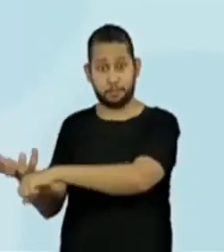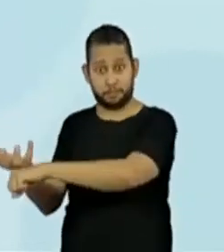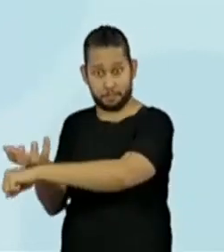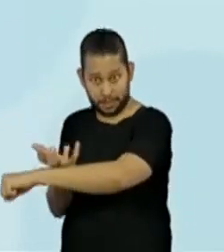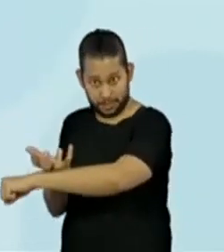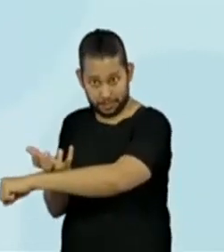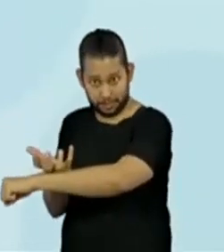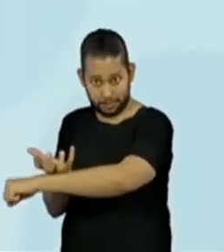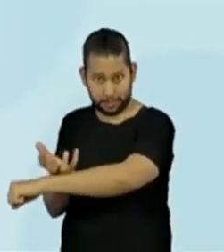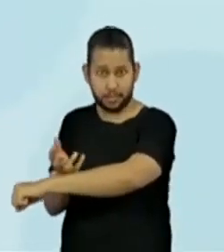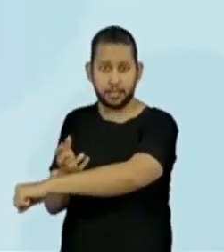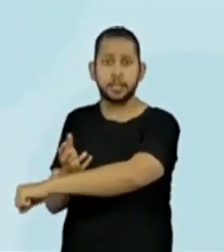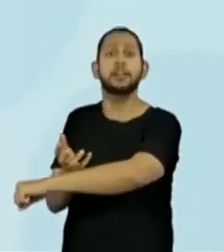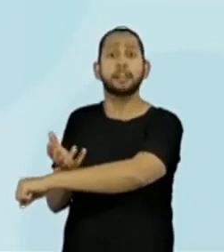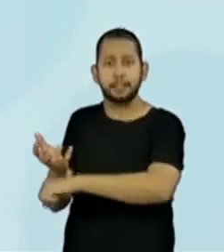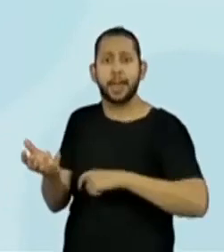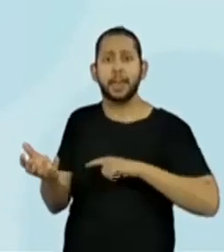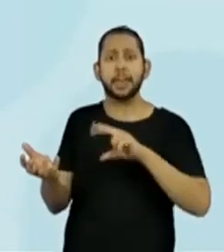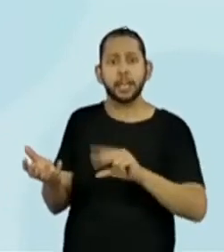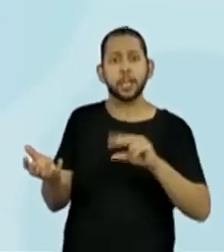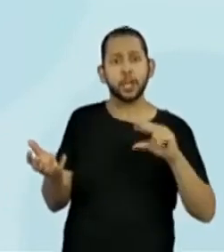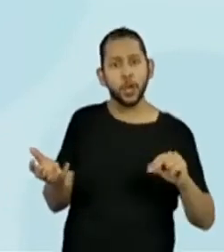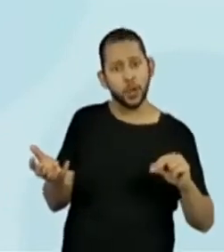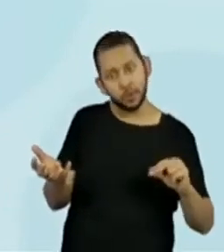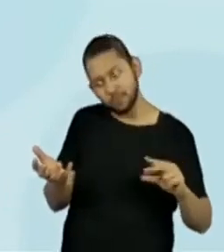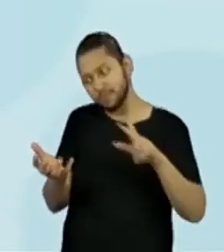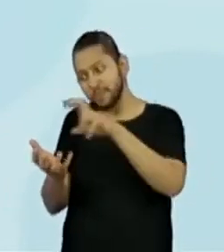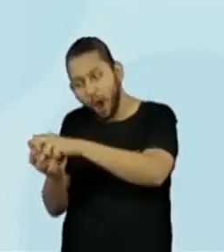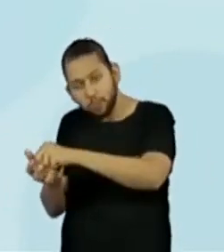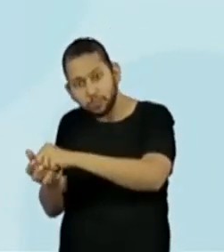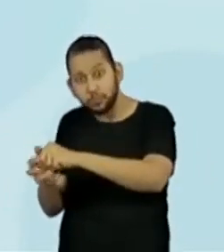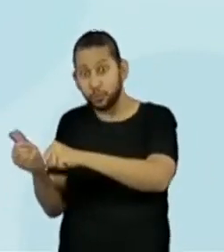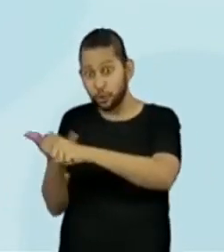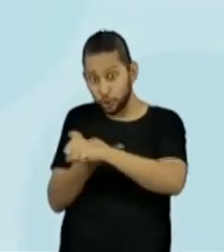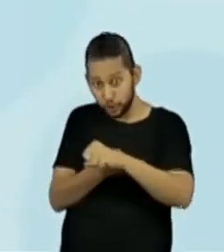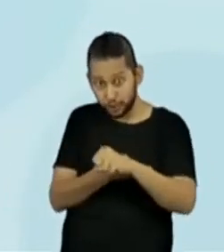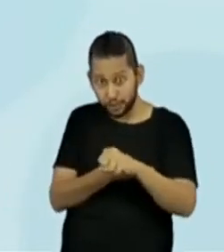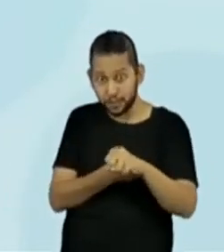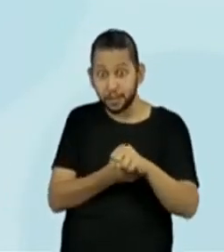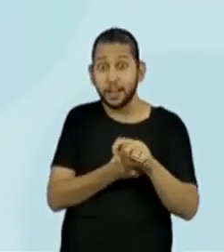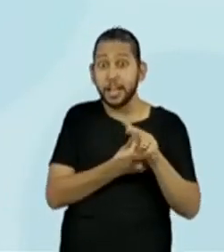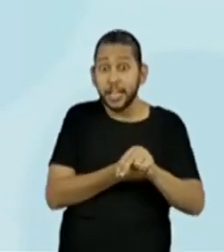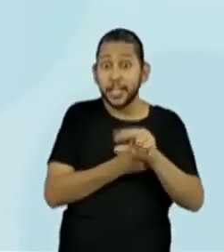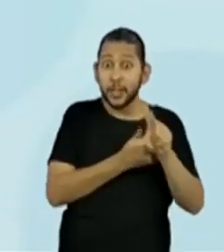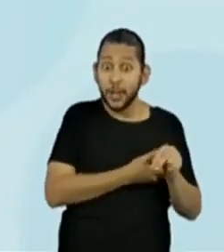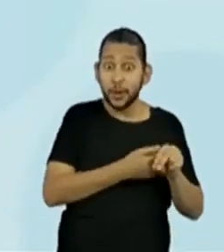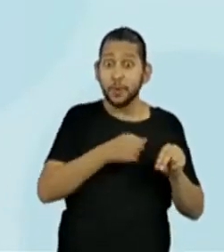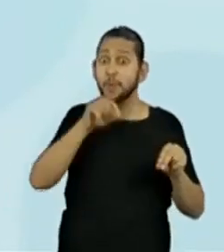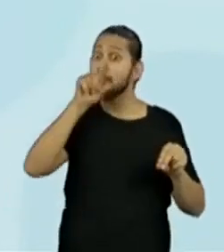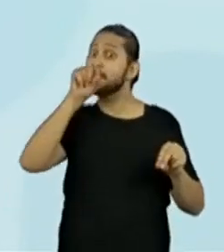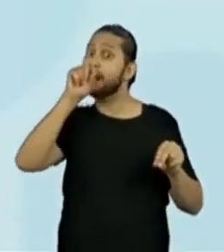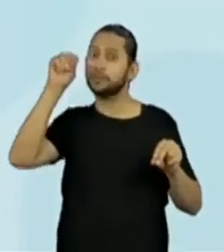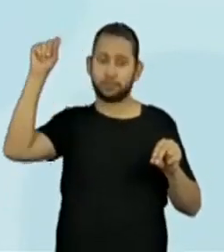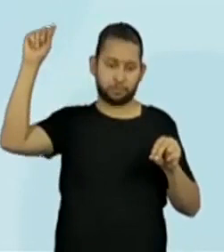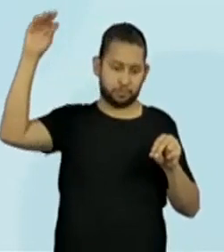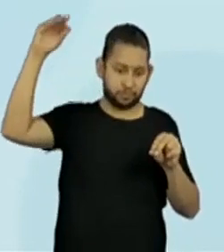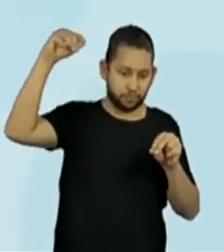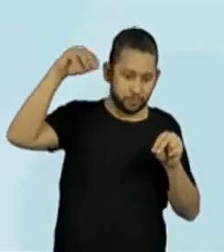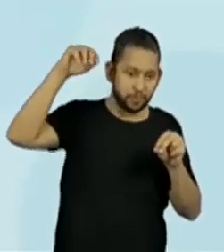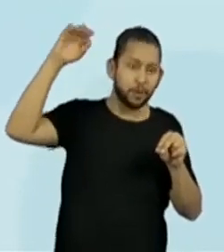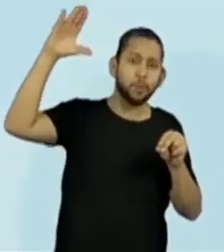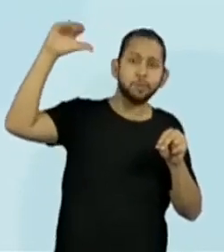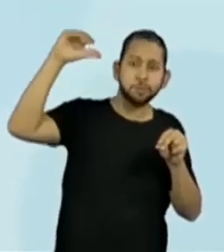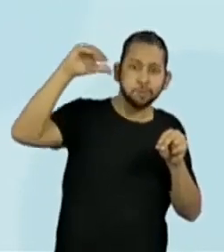para o grilo. O grilo serve de alimento para o pássaro. E o ovo do pássaro serve